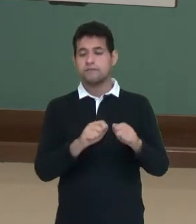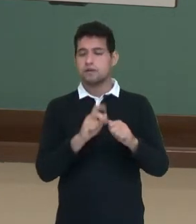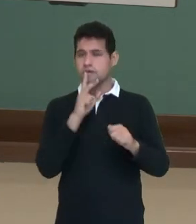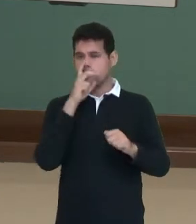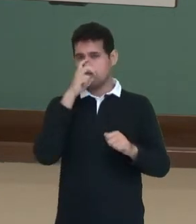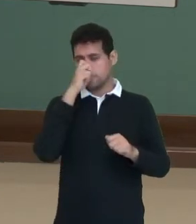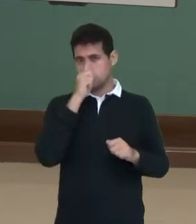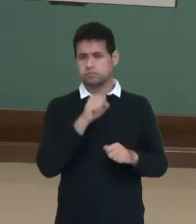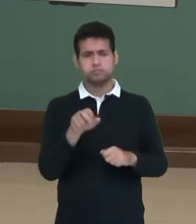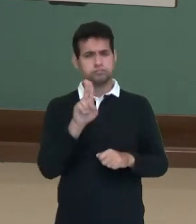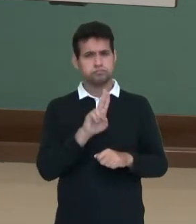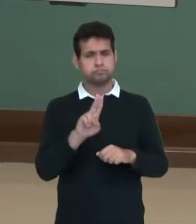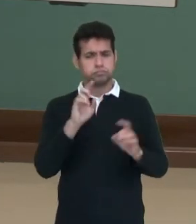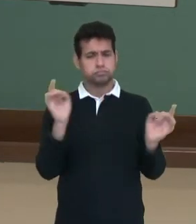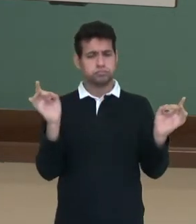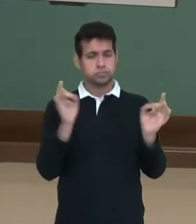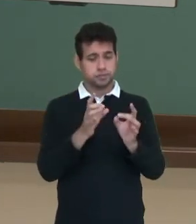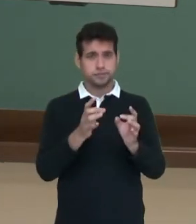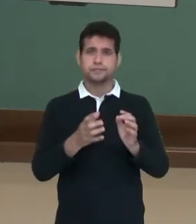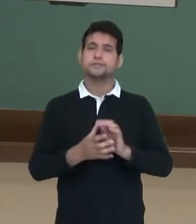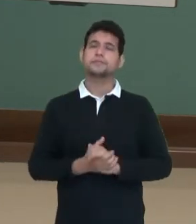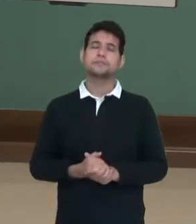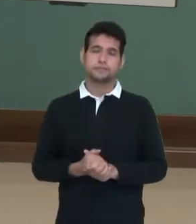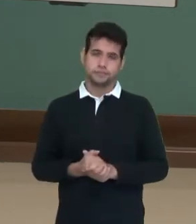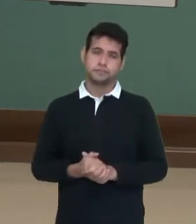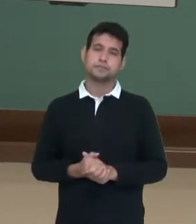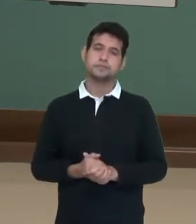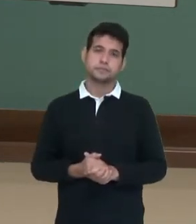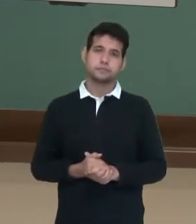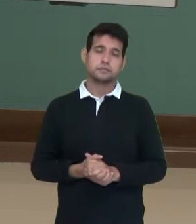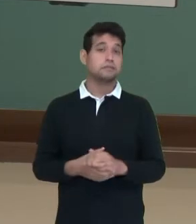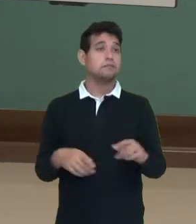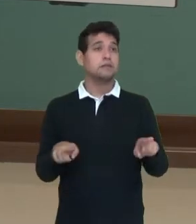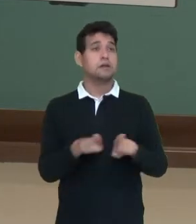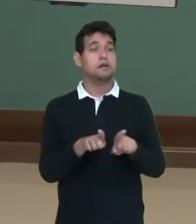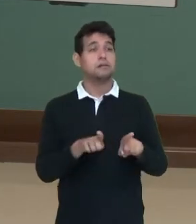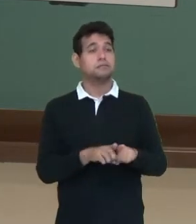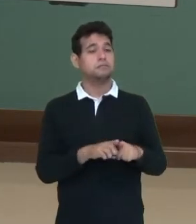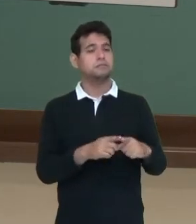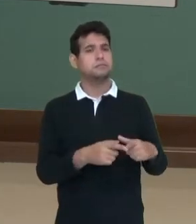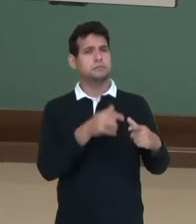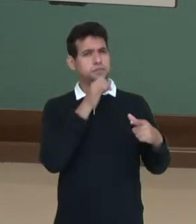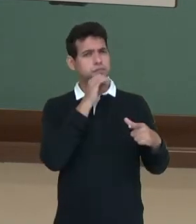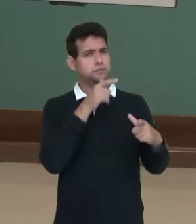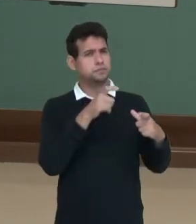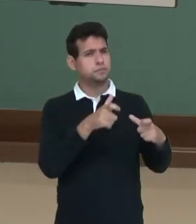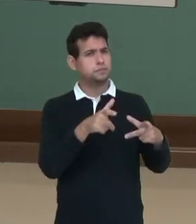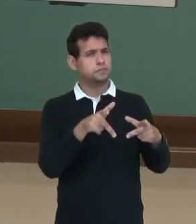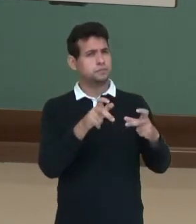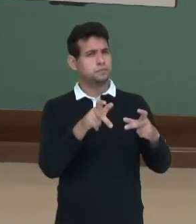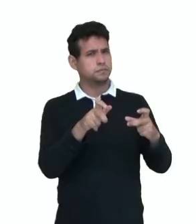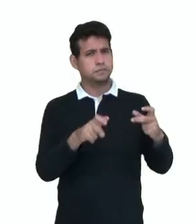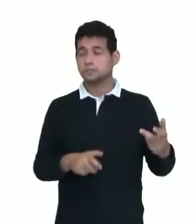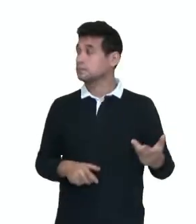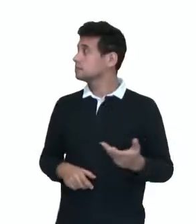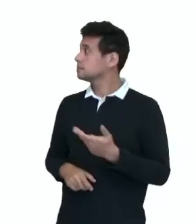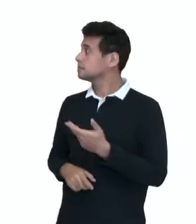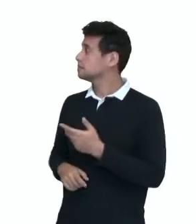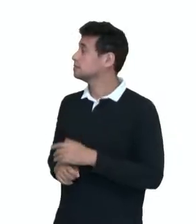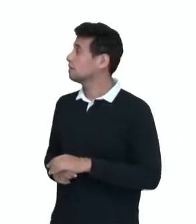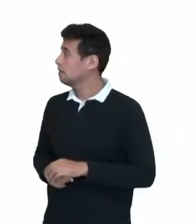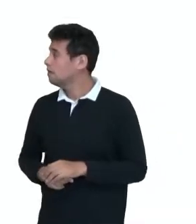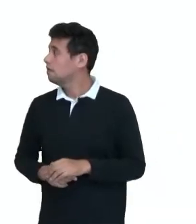força, a aplicação dessa força, né? O local, veja bem, o local em que